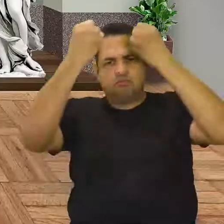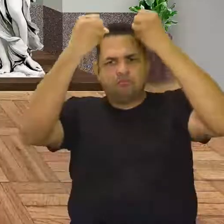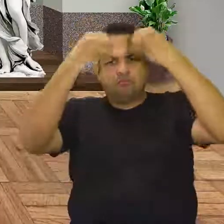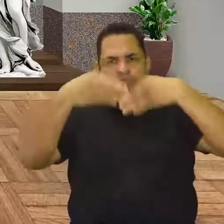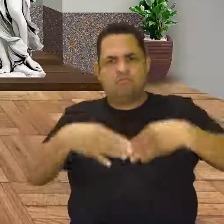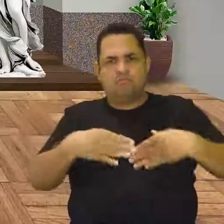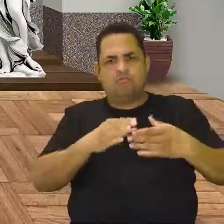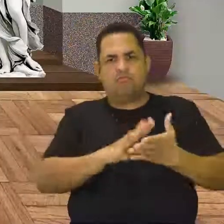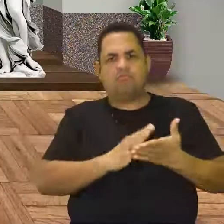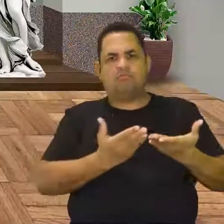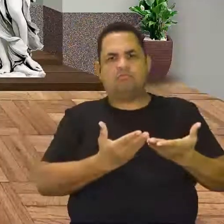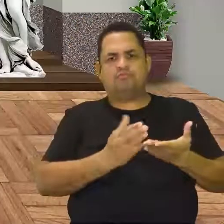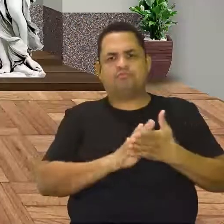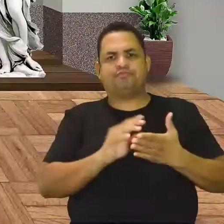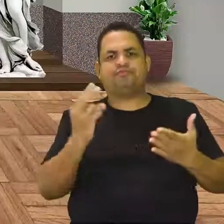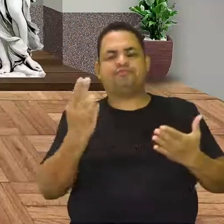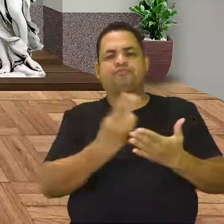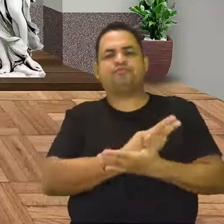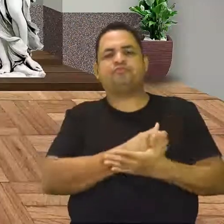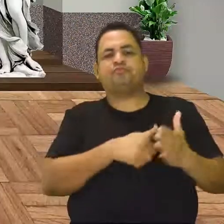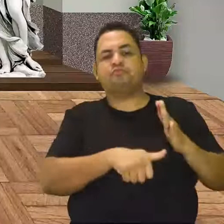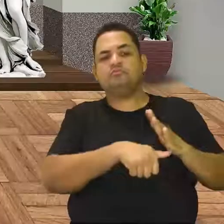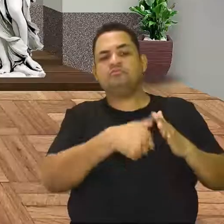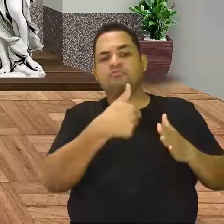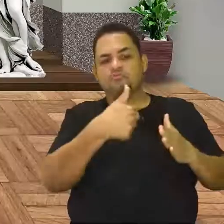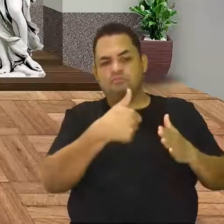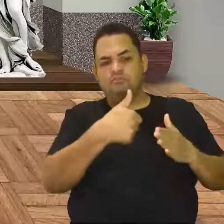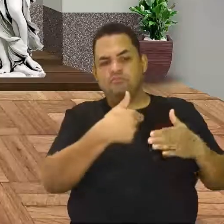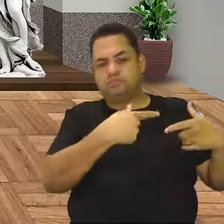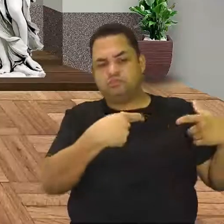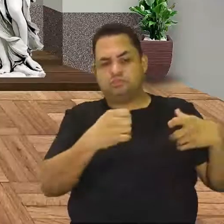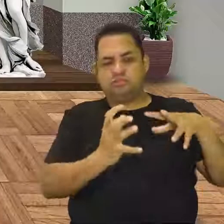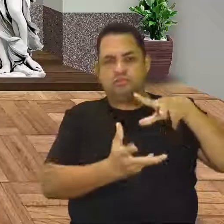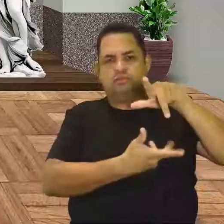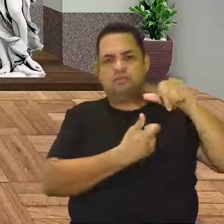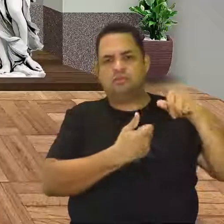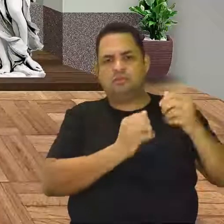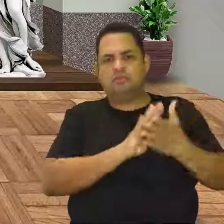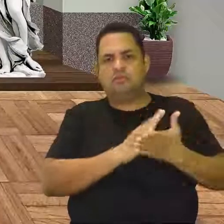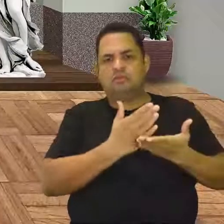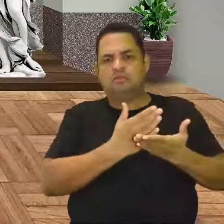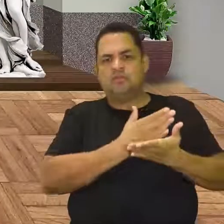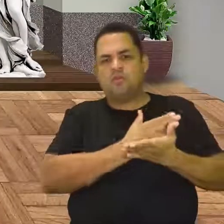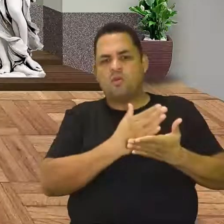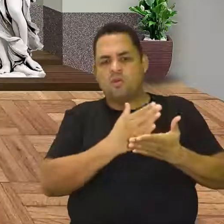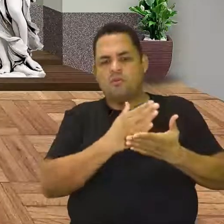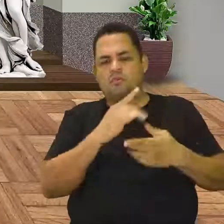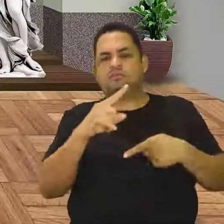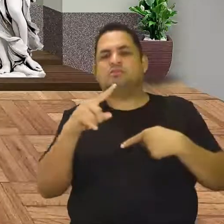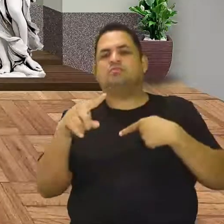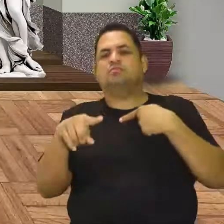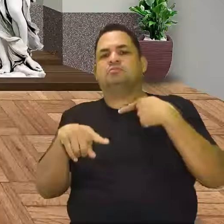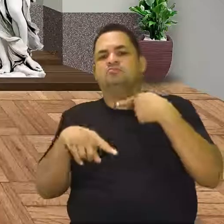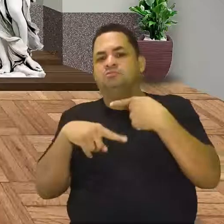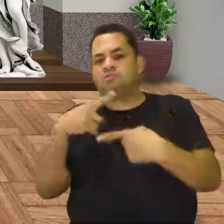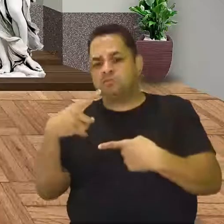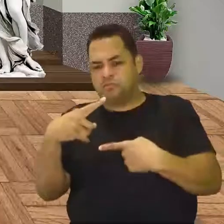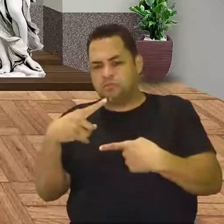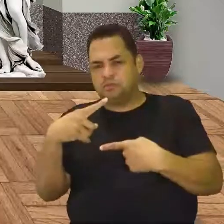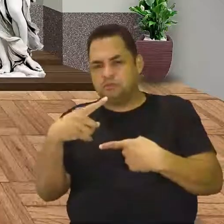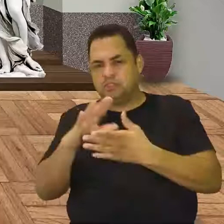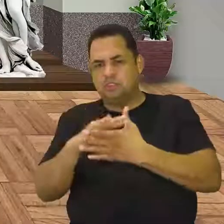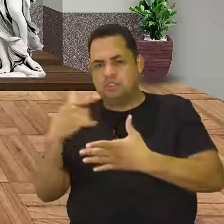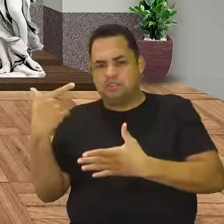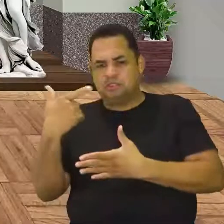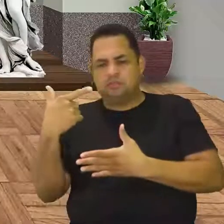que o que aconteceu na Primeira Guerra Mundial vai ser o vestígio para a Segunda Guerra. A